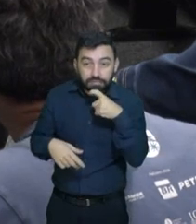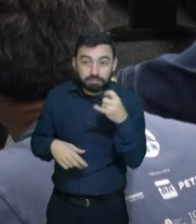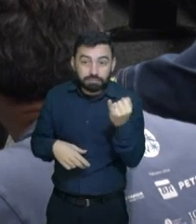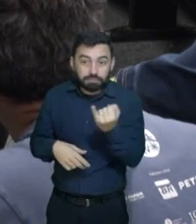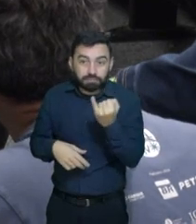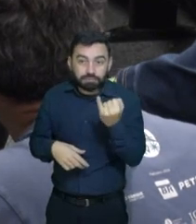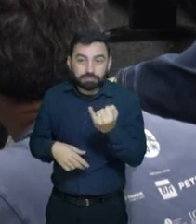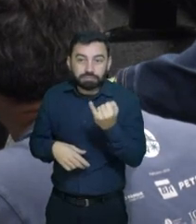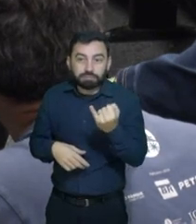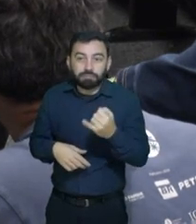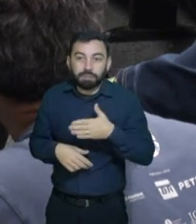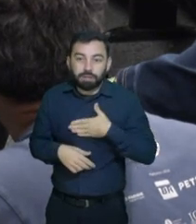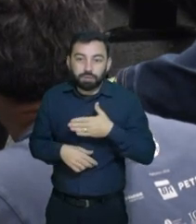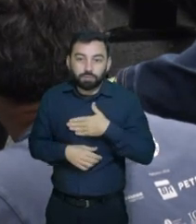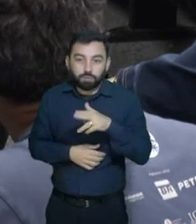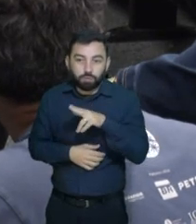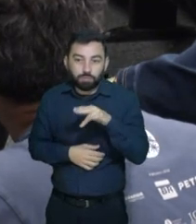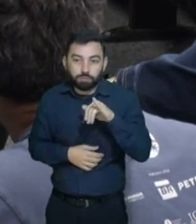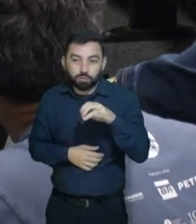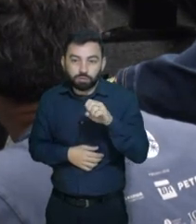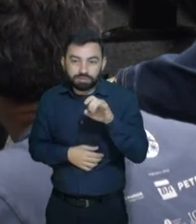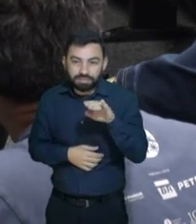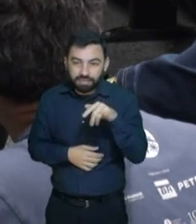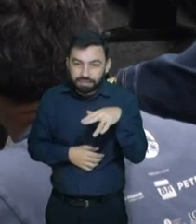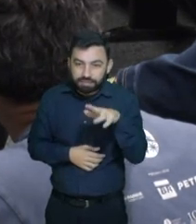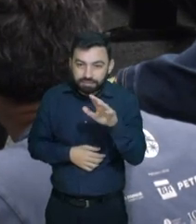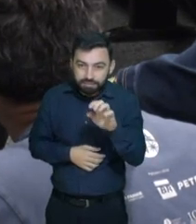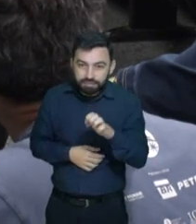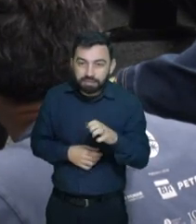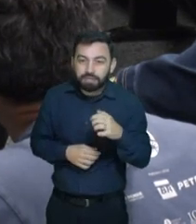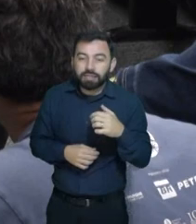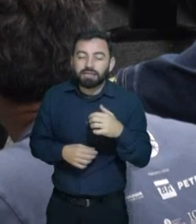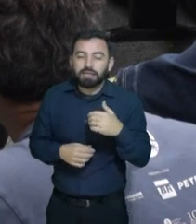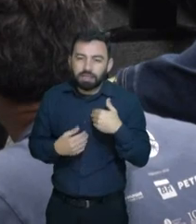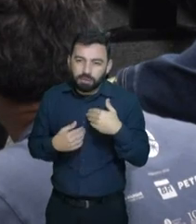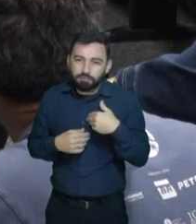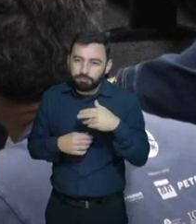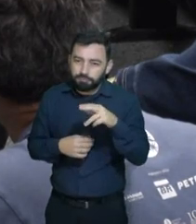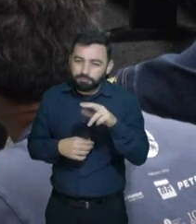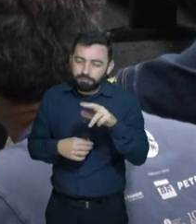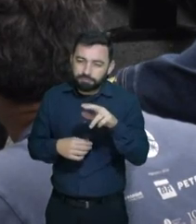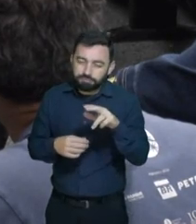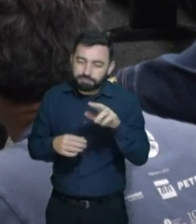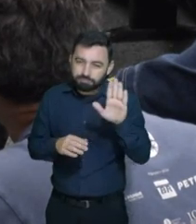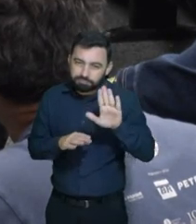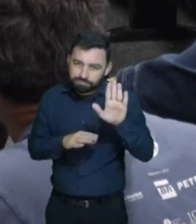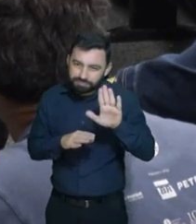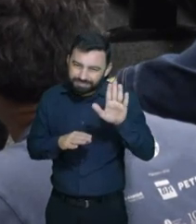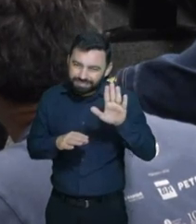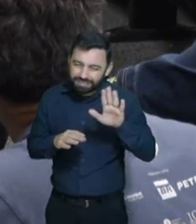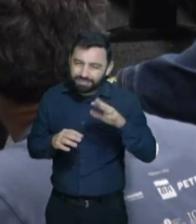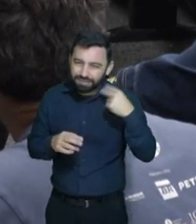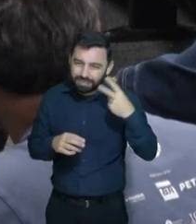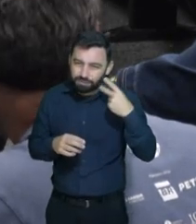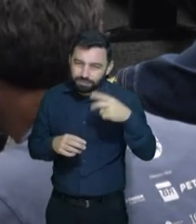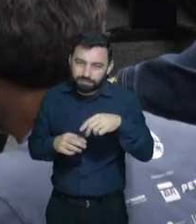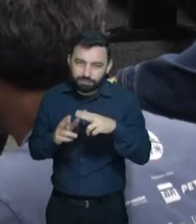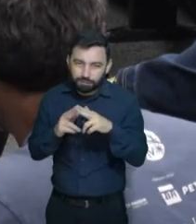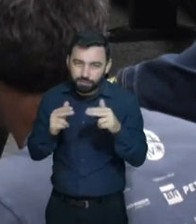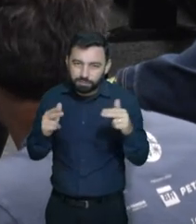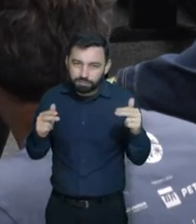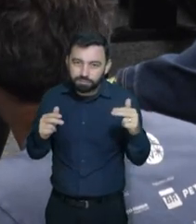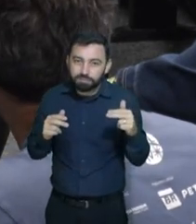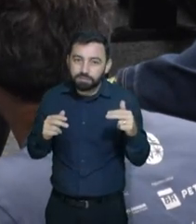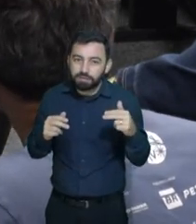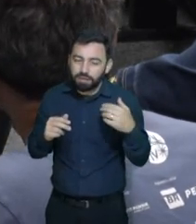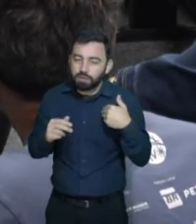importância. Meu nome é Josiane, eu sou atleta paralímpica, sou pré-candidata a vereadora também aqui em Florianópolis, né,